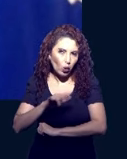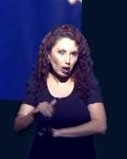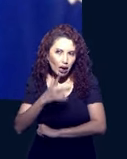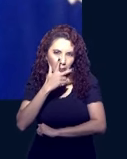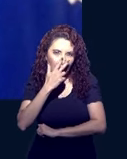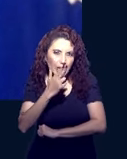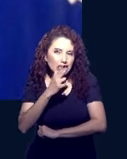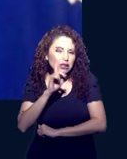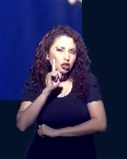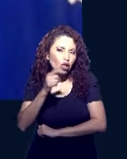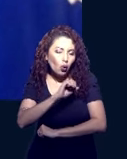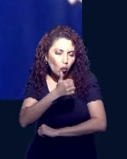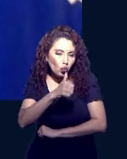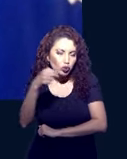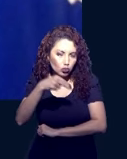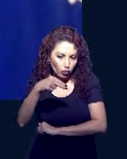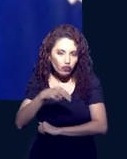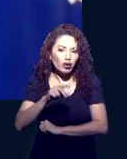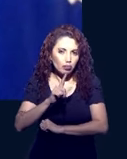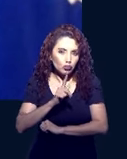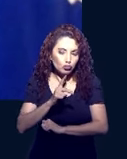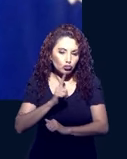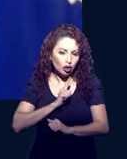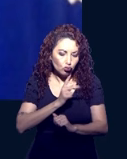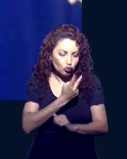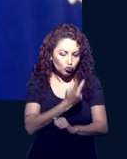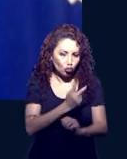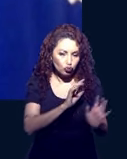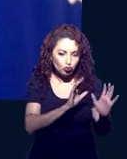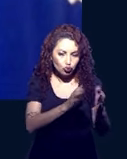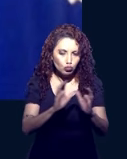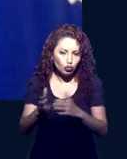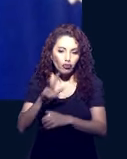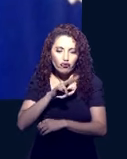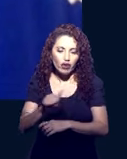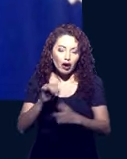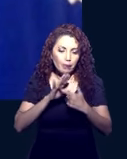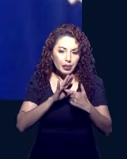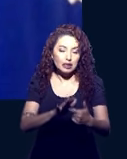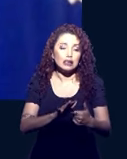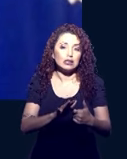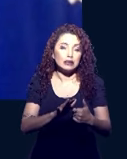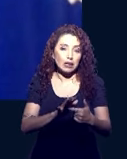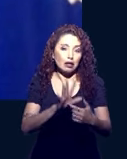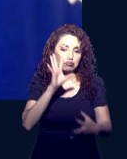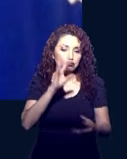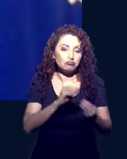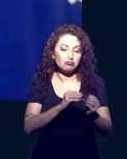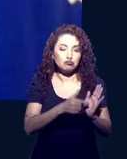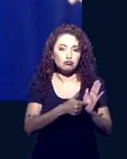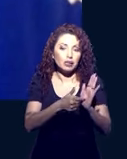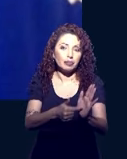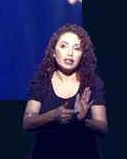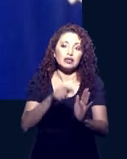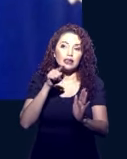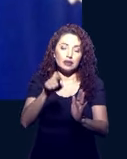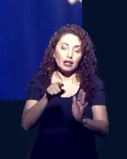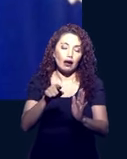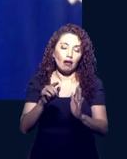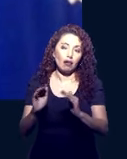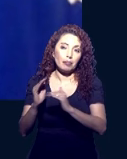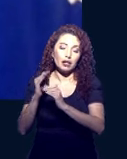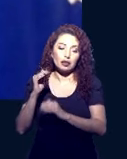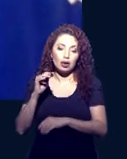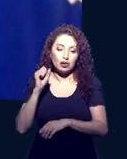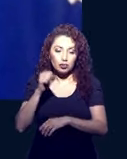dia 11 de novembro de modo que as duas comissões T então que apresentarem os seus pareceres para serem submetidos ao plenário quero crer